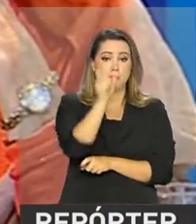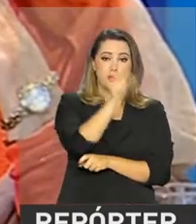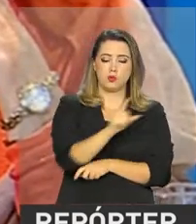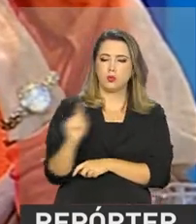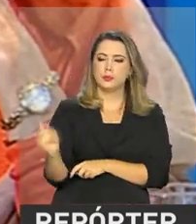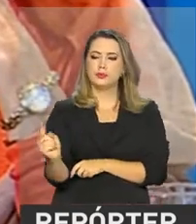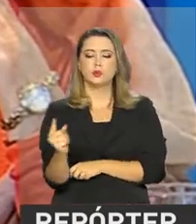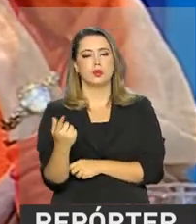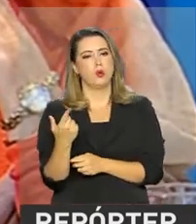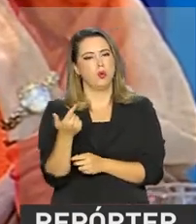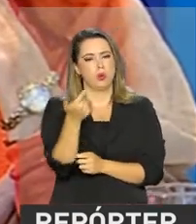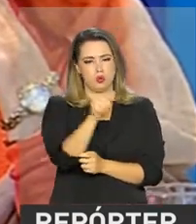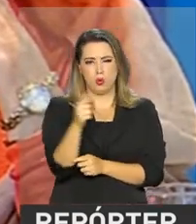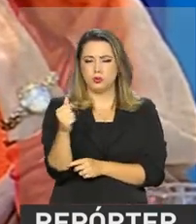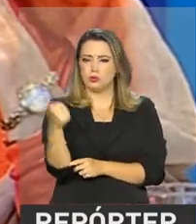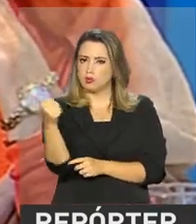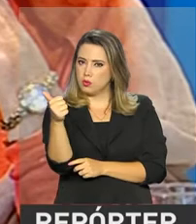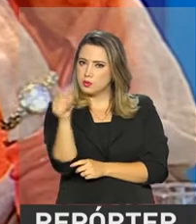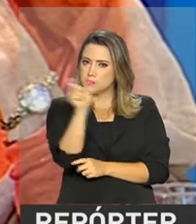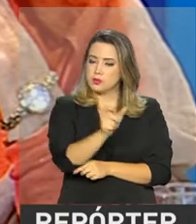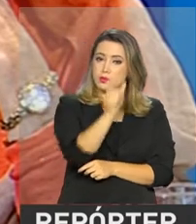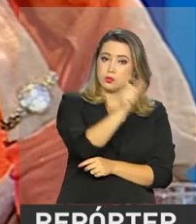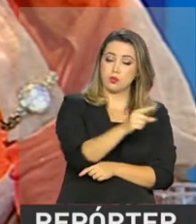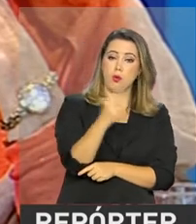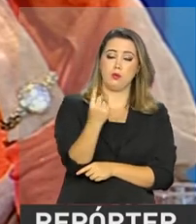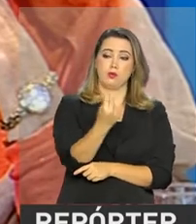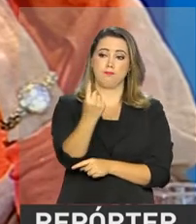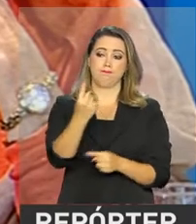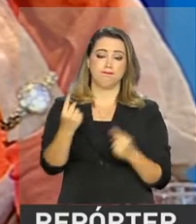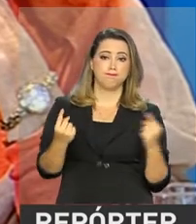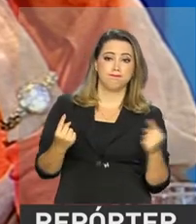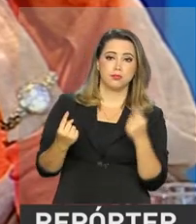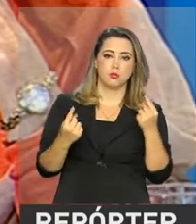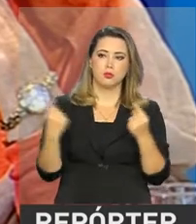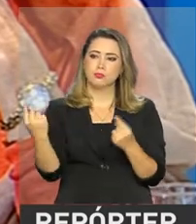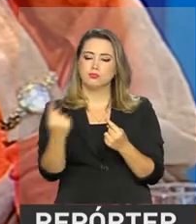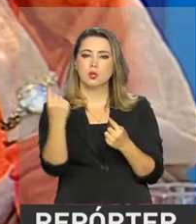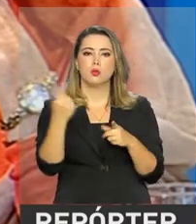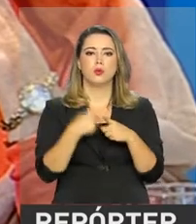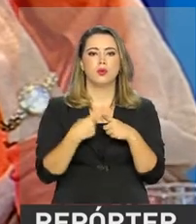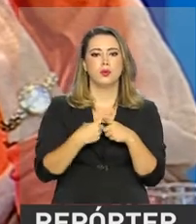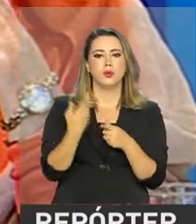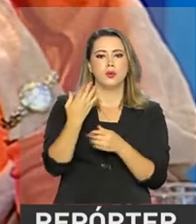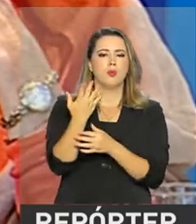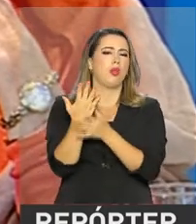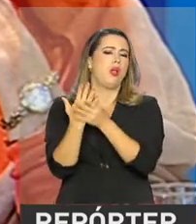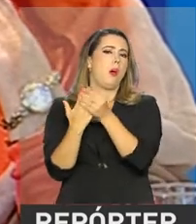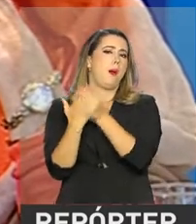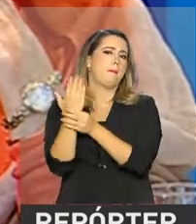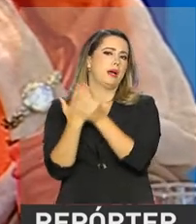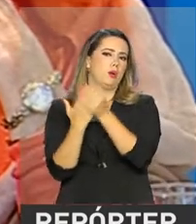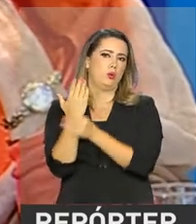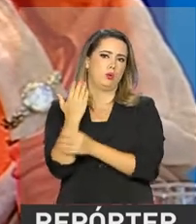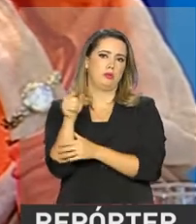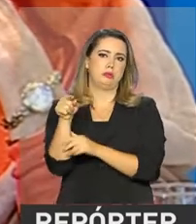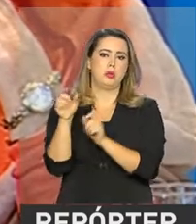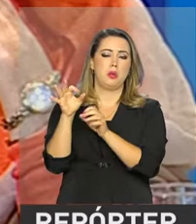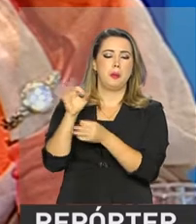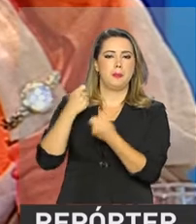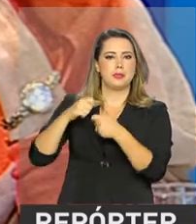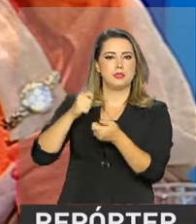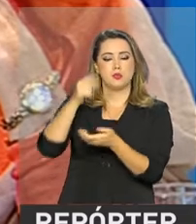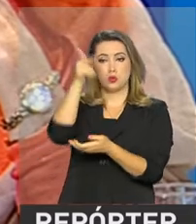casos individuais, relativos alguns deles a uma mão machucada, que precisou de um